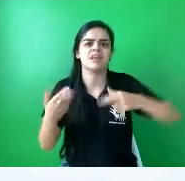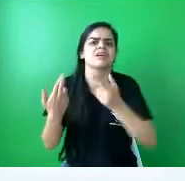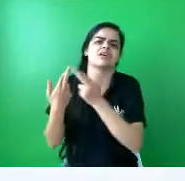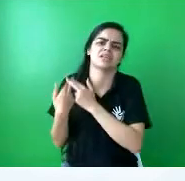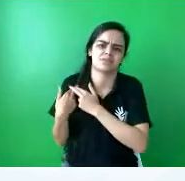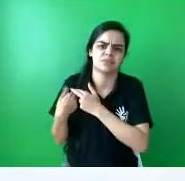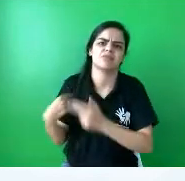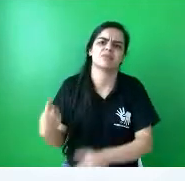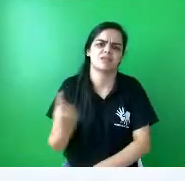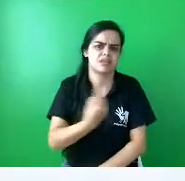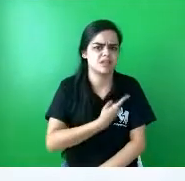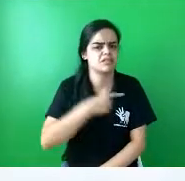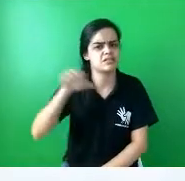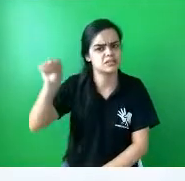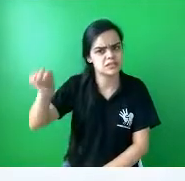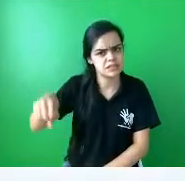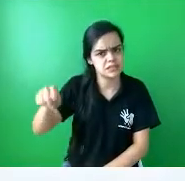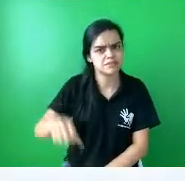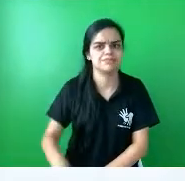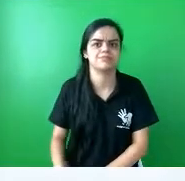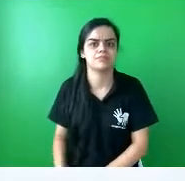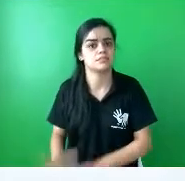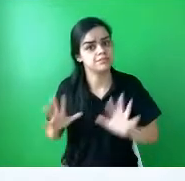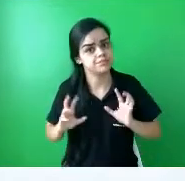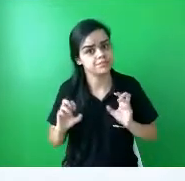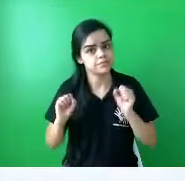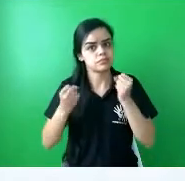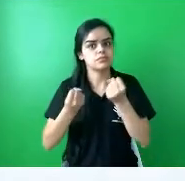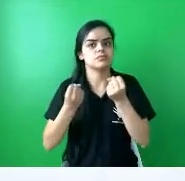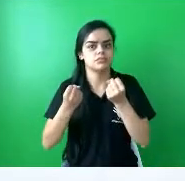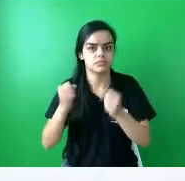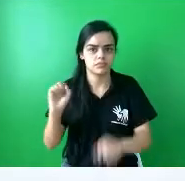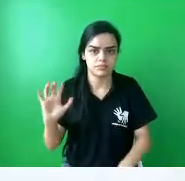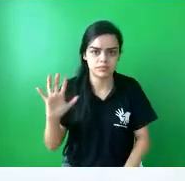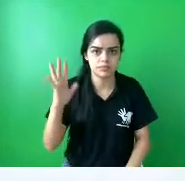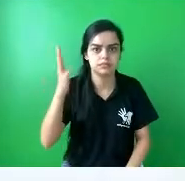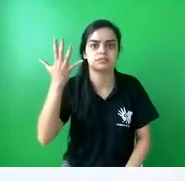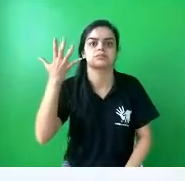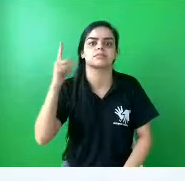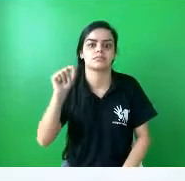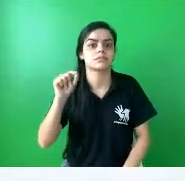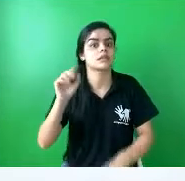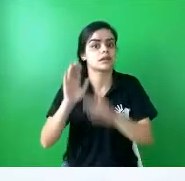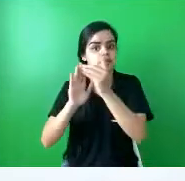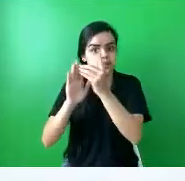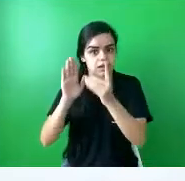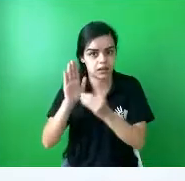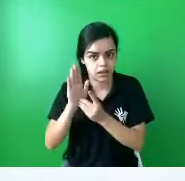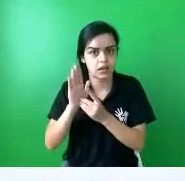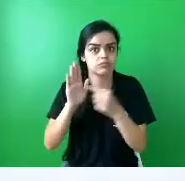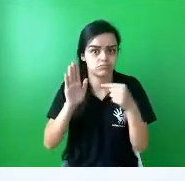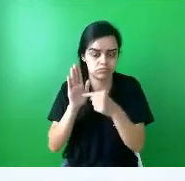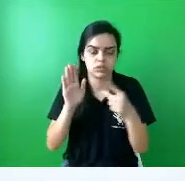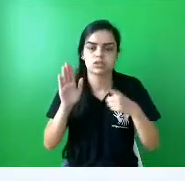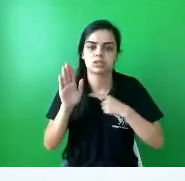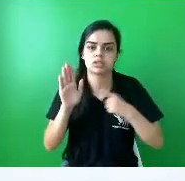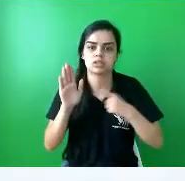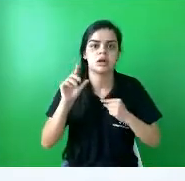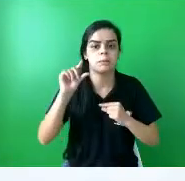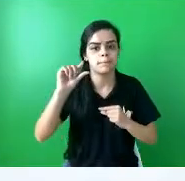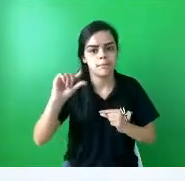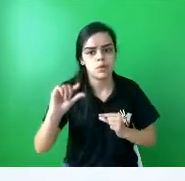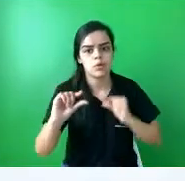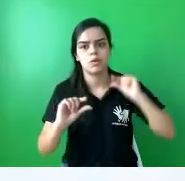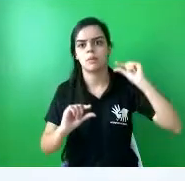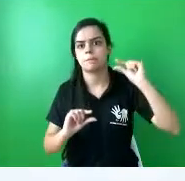muito grande. E eu defendo, sim, que aconteça esses decretos e que, aos poucos, conforme